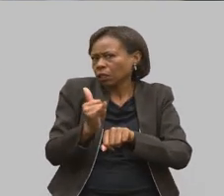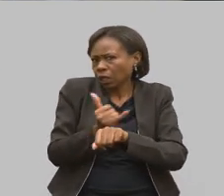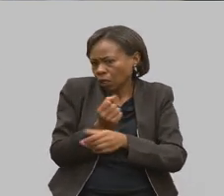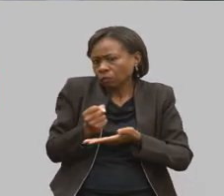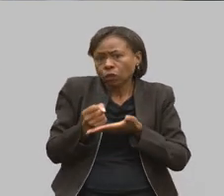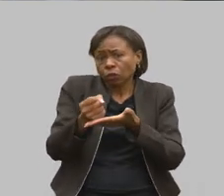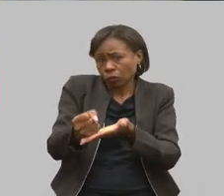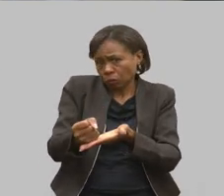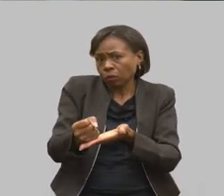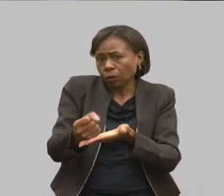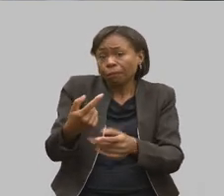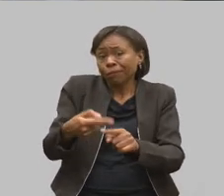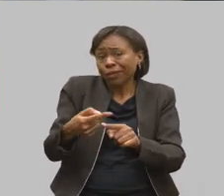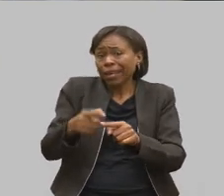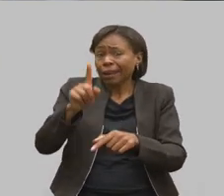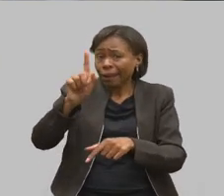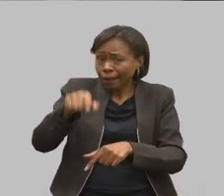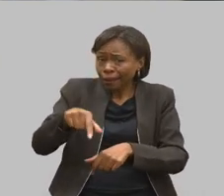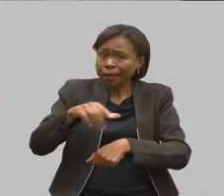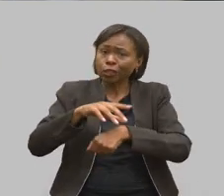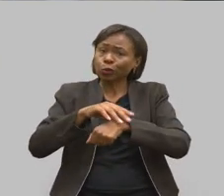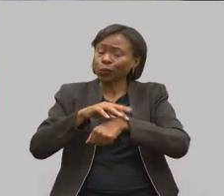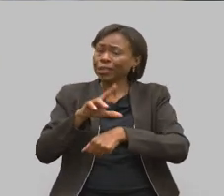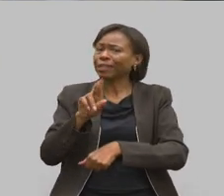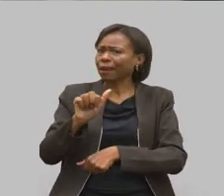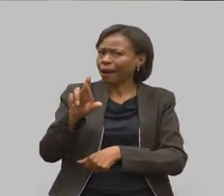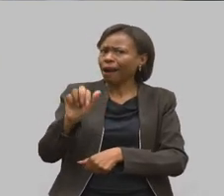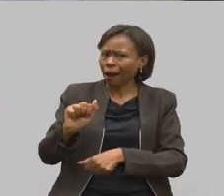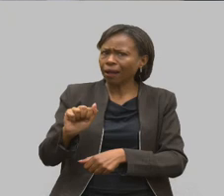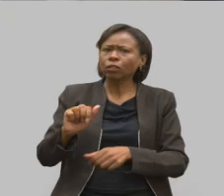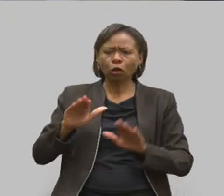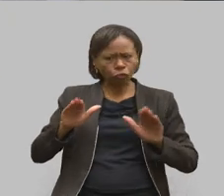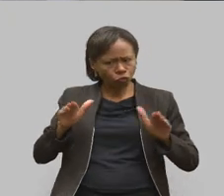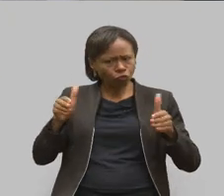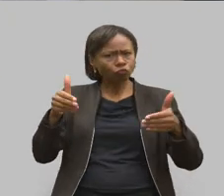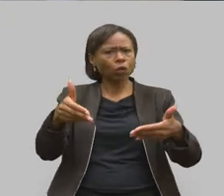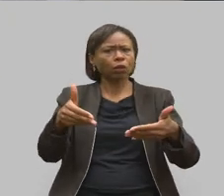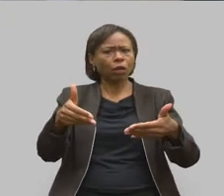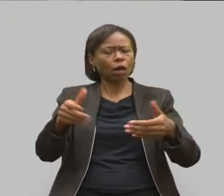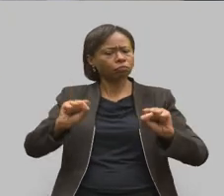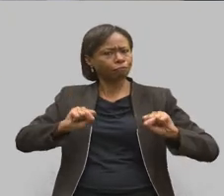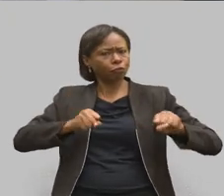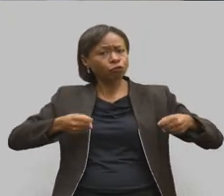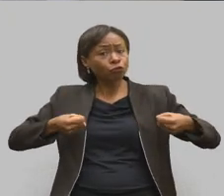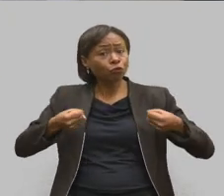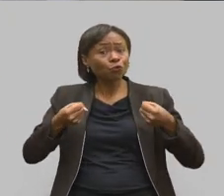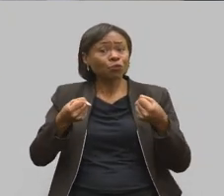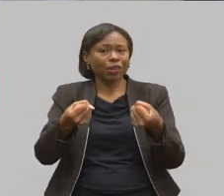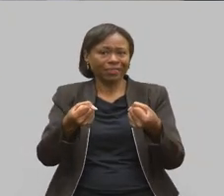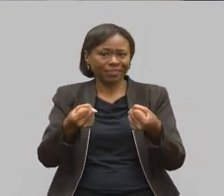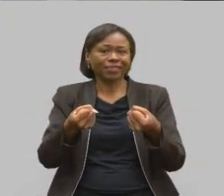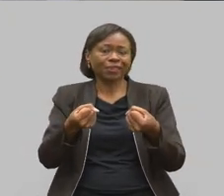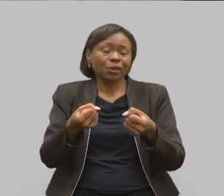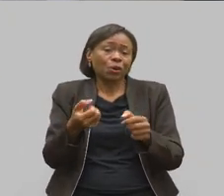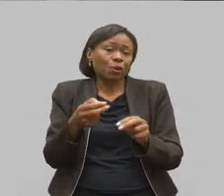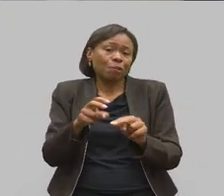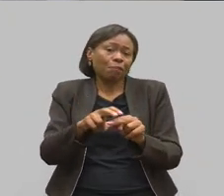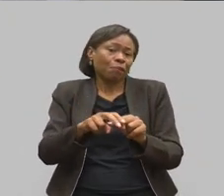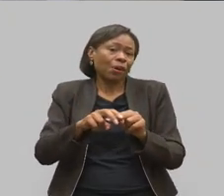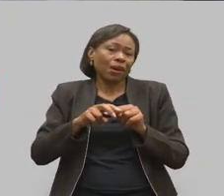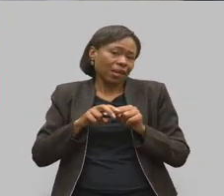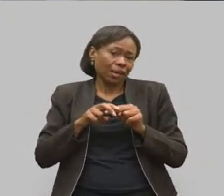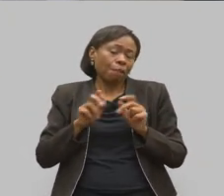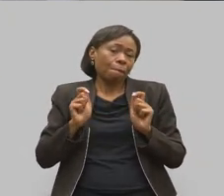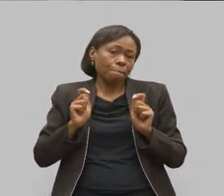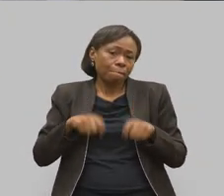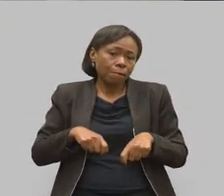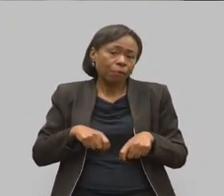doenças raras Então vamos concentrar os esforços para que isso Ah tenha surta um